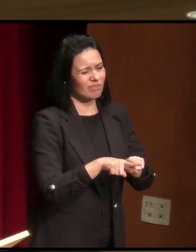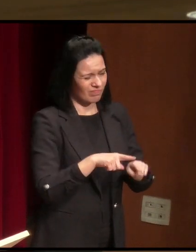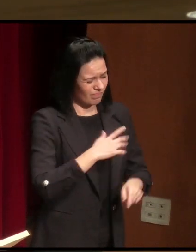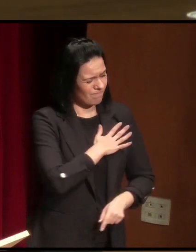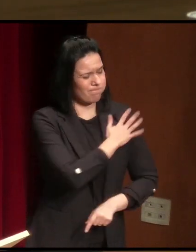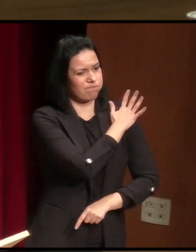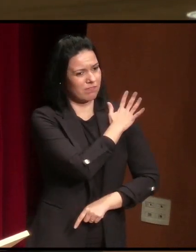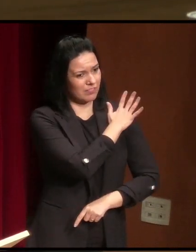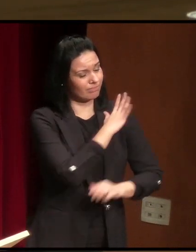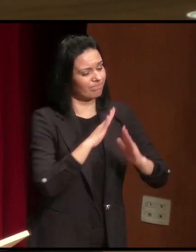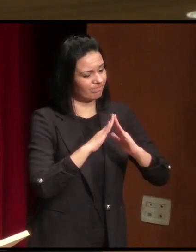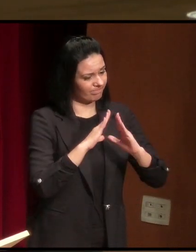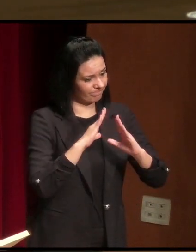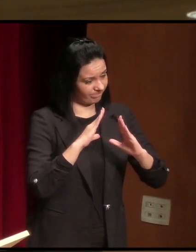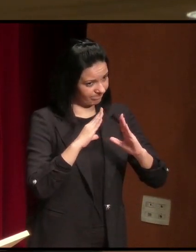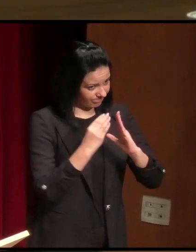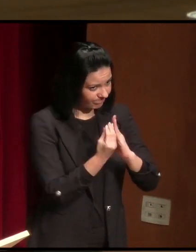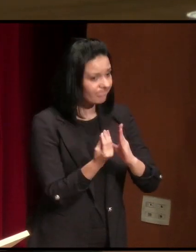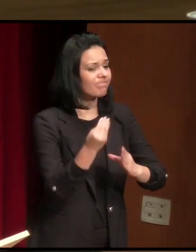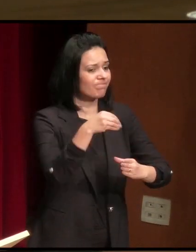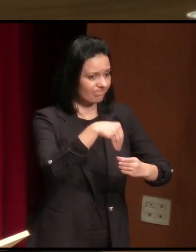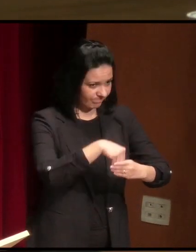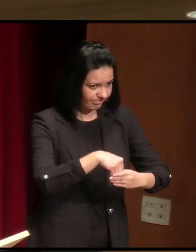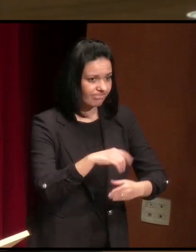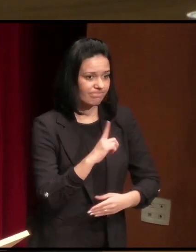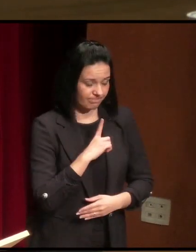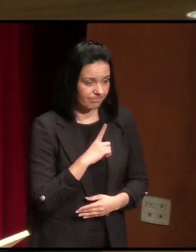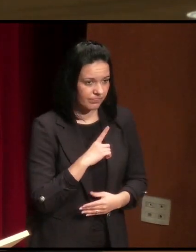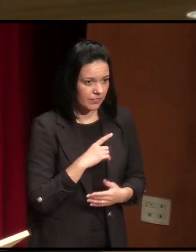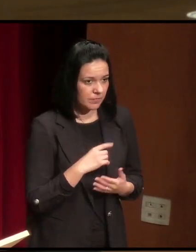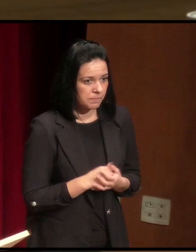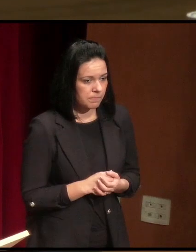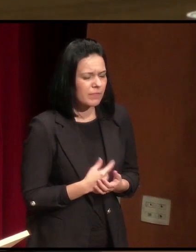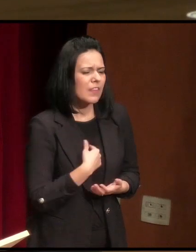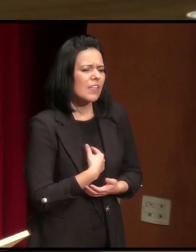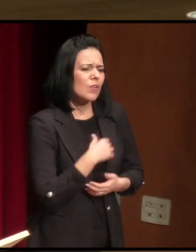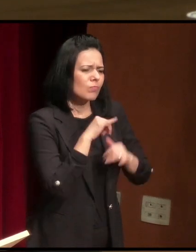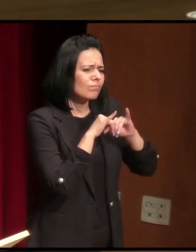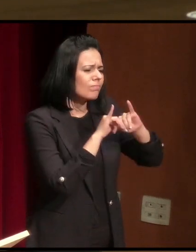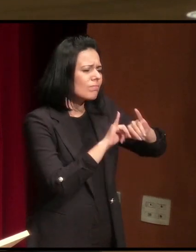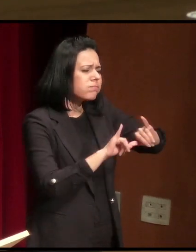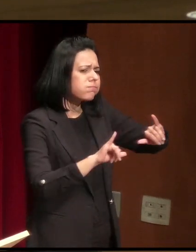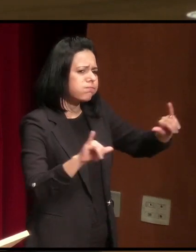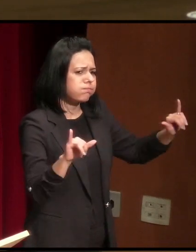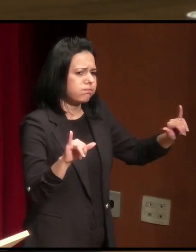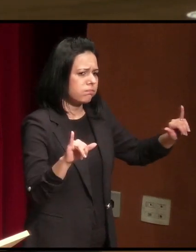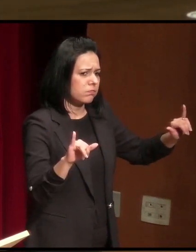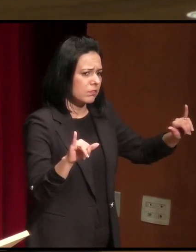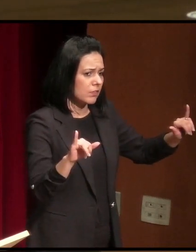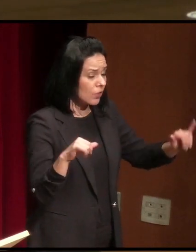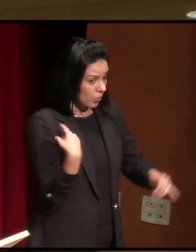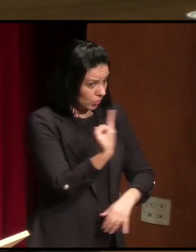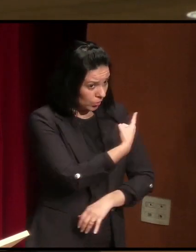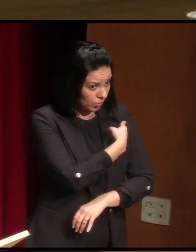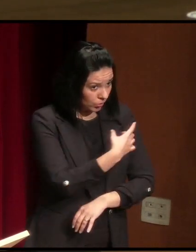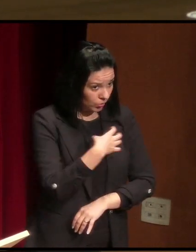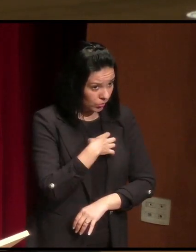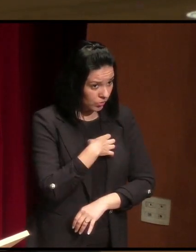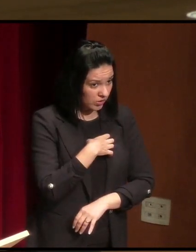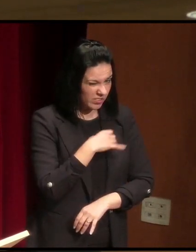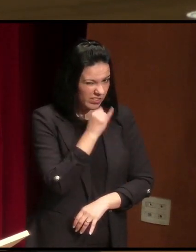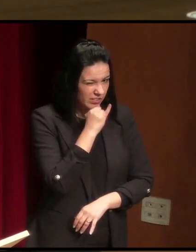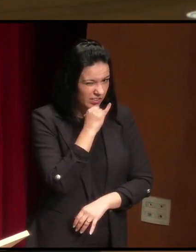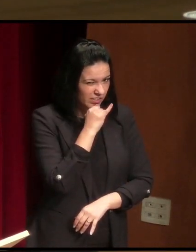preconceito dentro da igreja. Então, eu costumo dizer que nós não devemos colocar palavras na boca de